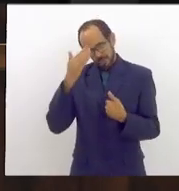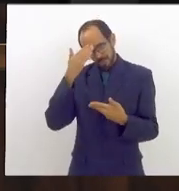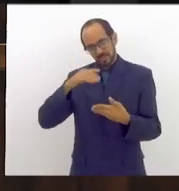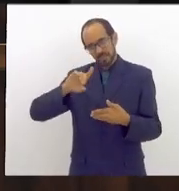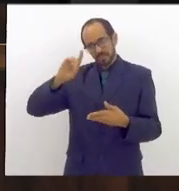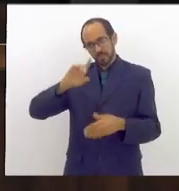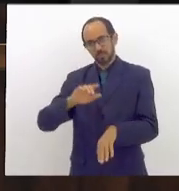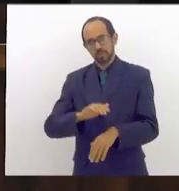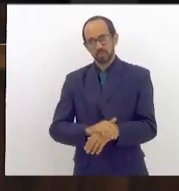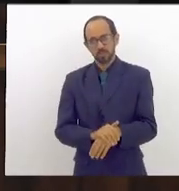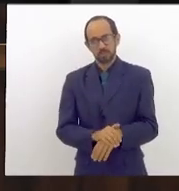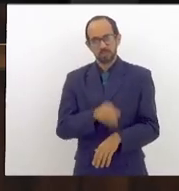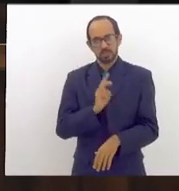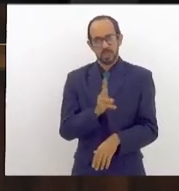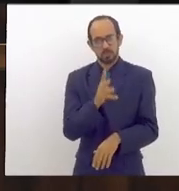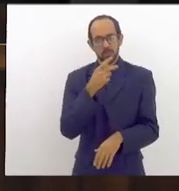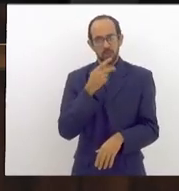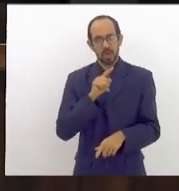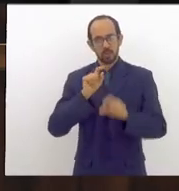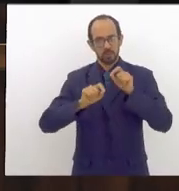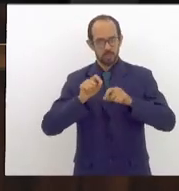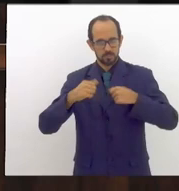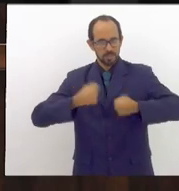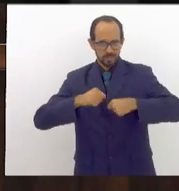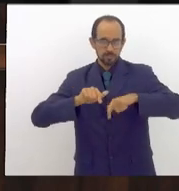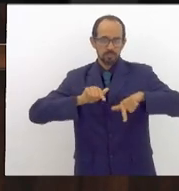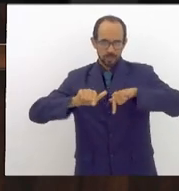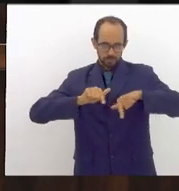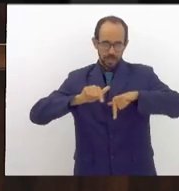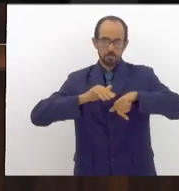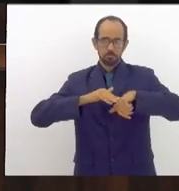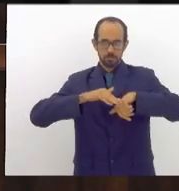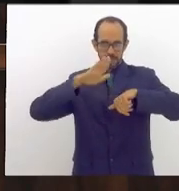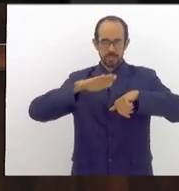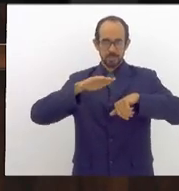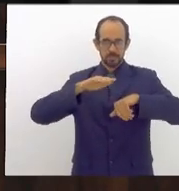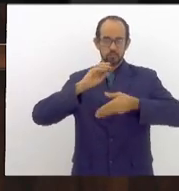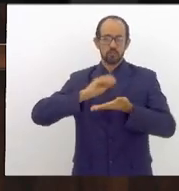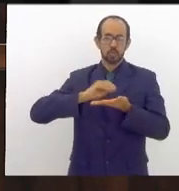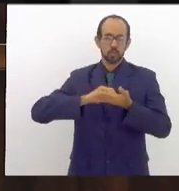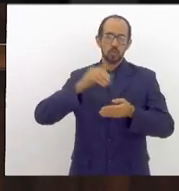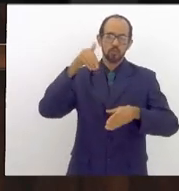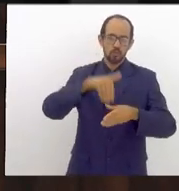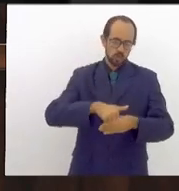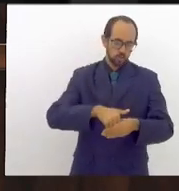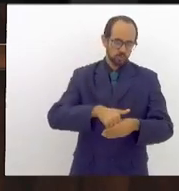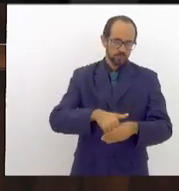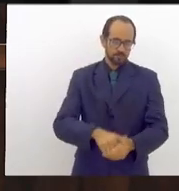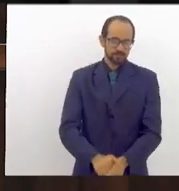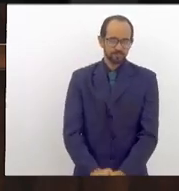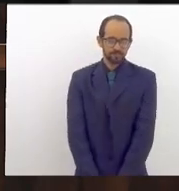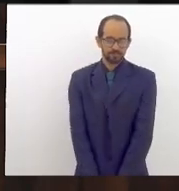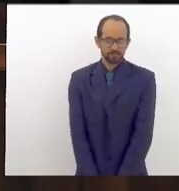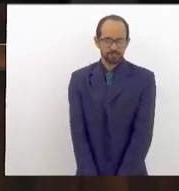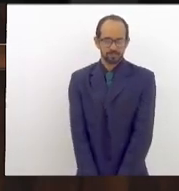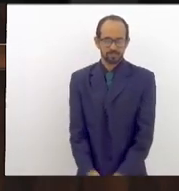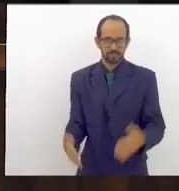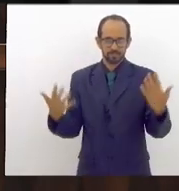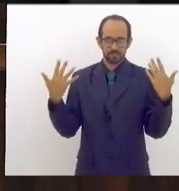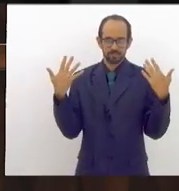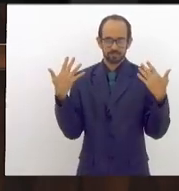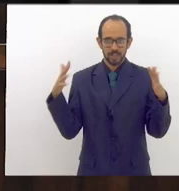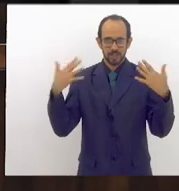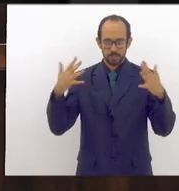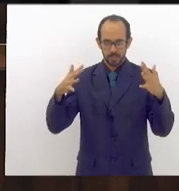eu digo sempre o seguinte precisamos trabalhar mais faltou foi voto não é isso então parabéns pelas